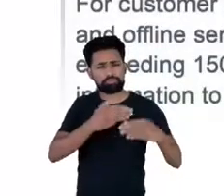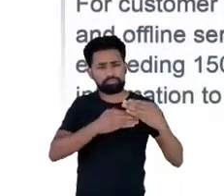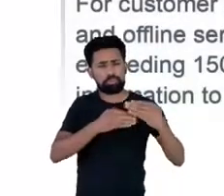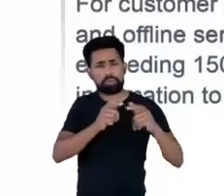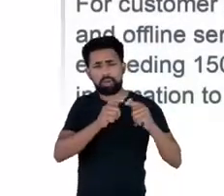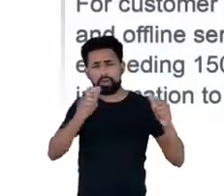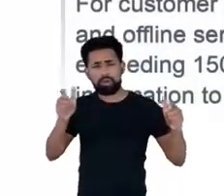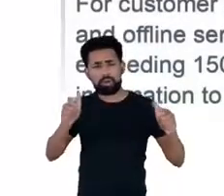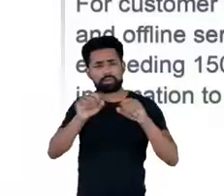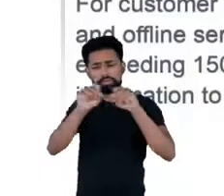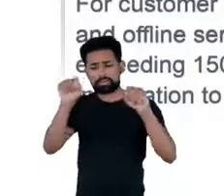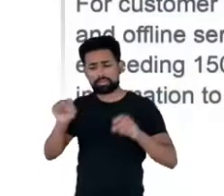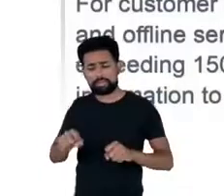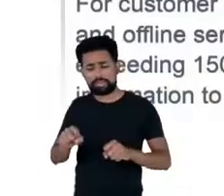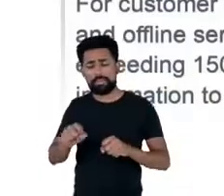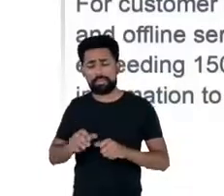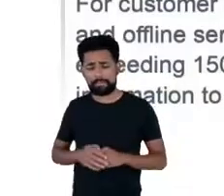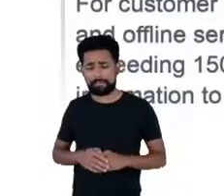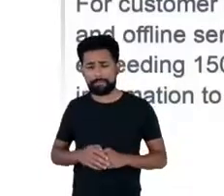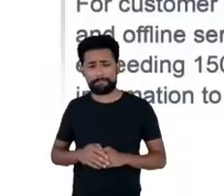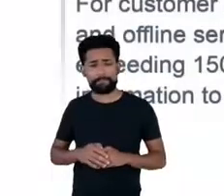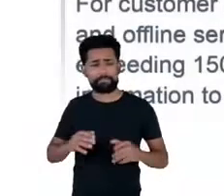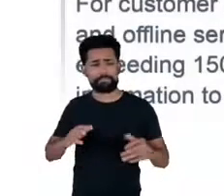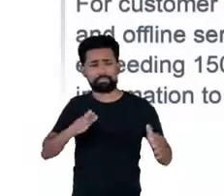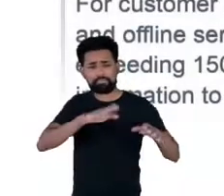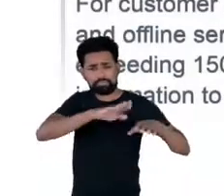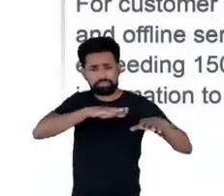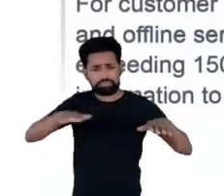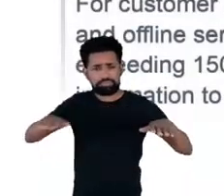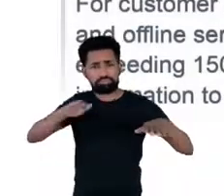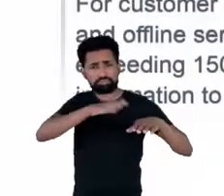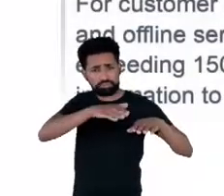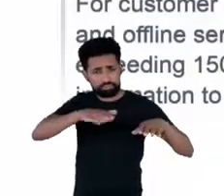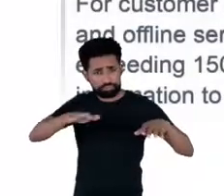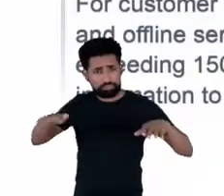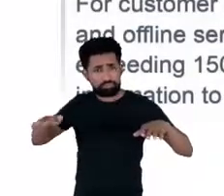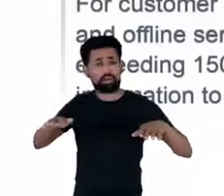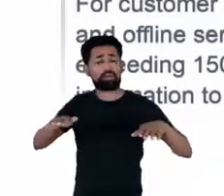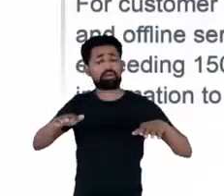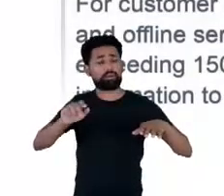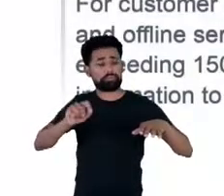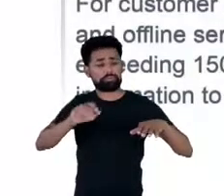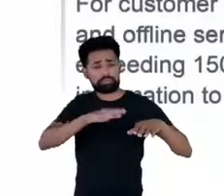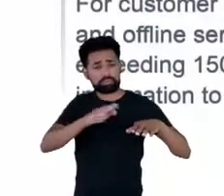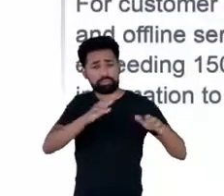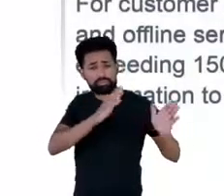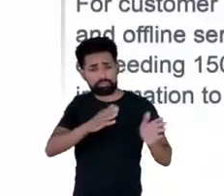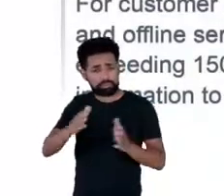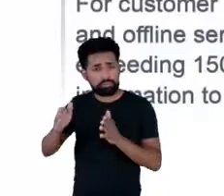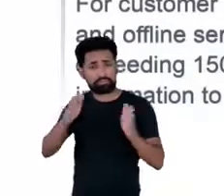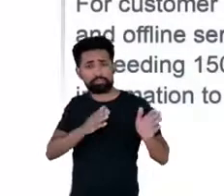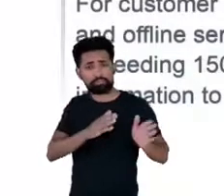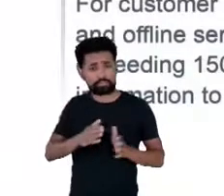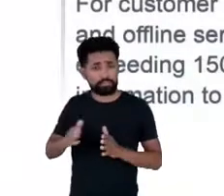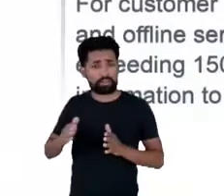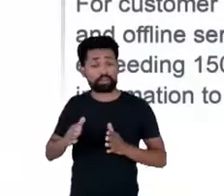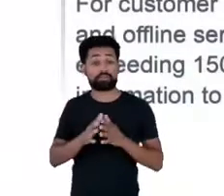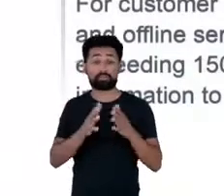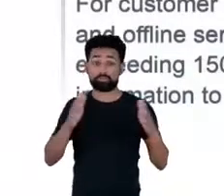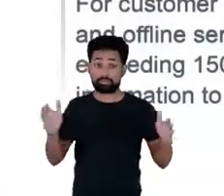sistema por demanda de grande escala de produção,